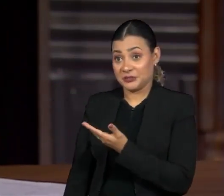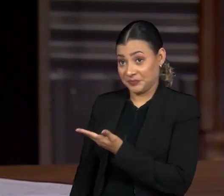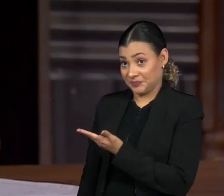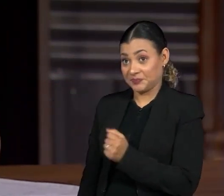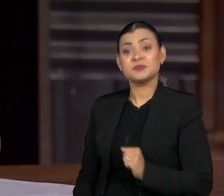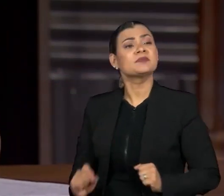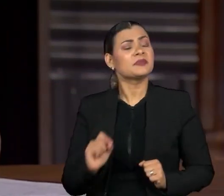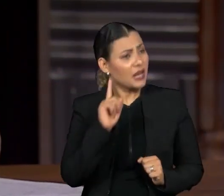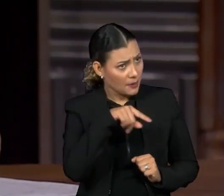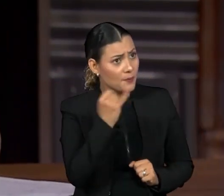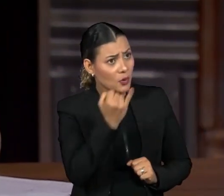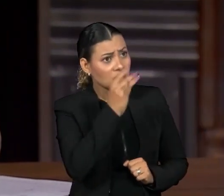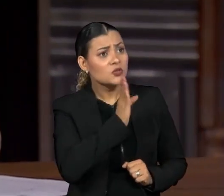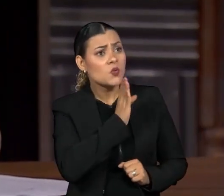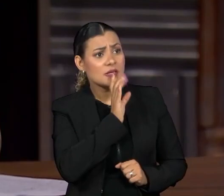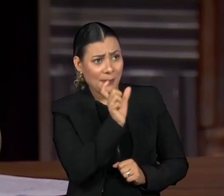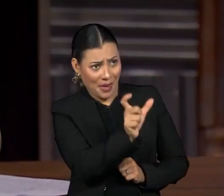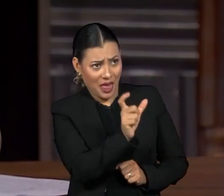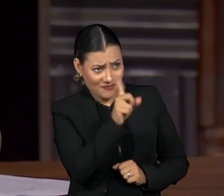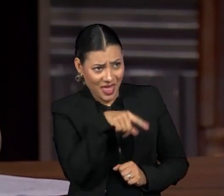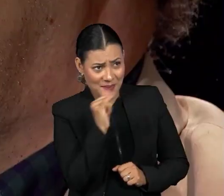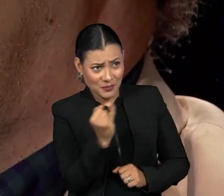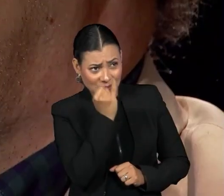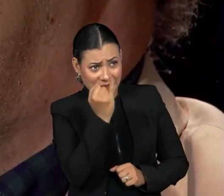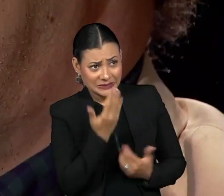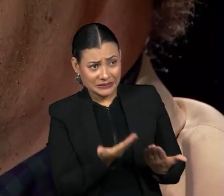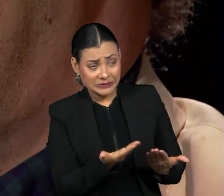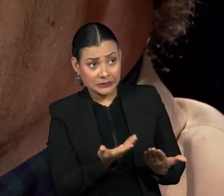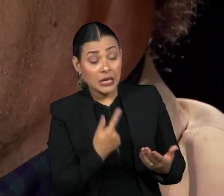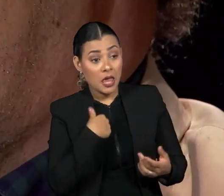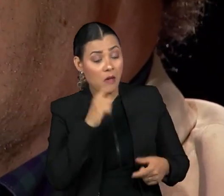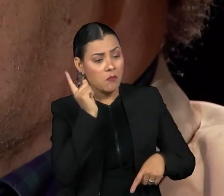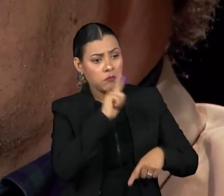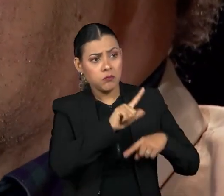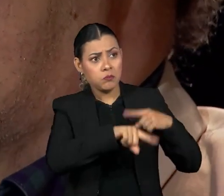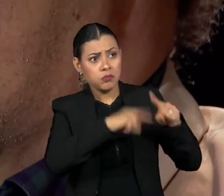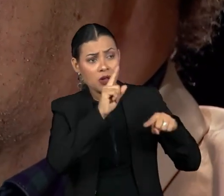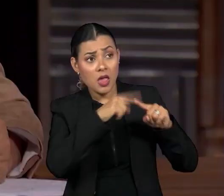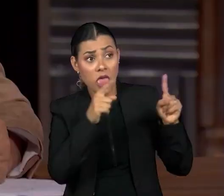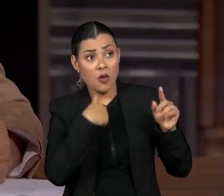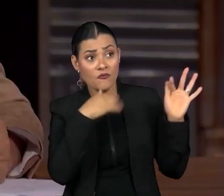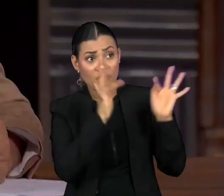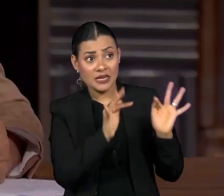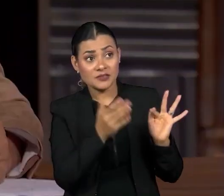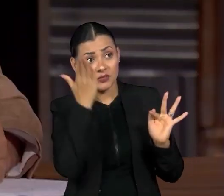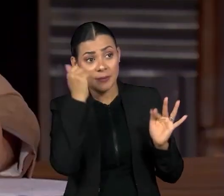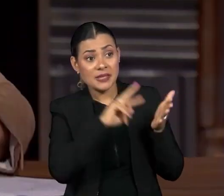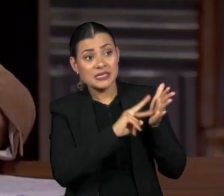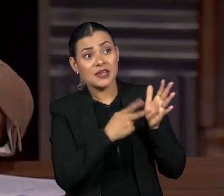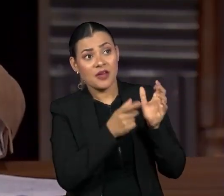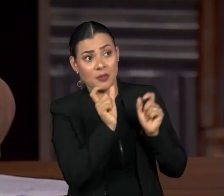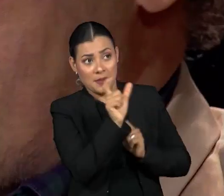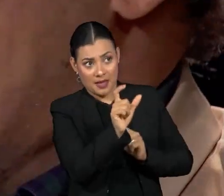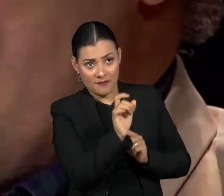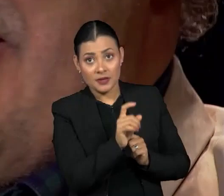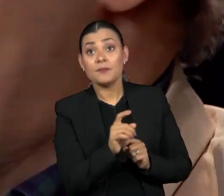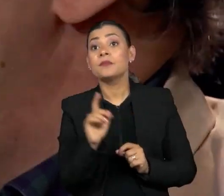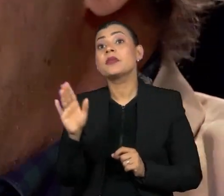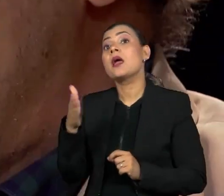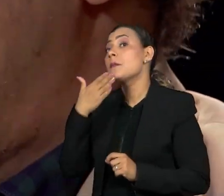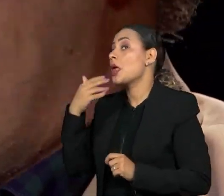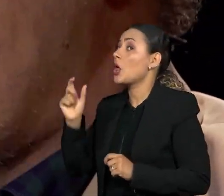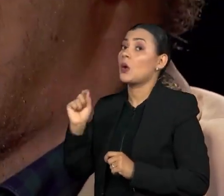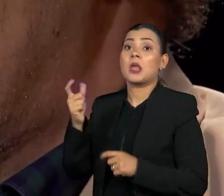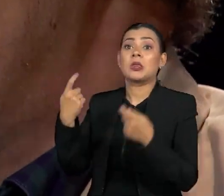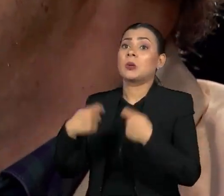é importante conhecer essa palavra eu vou ser mais feliz se eu souber o que que é isso O ideal era estar num país em